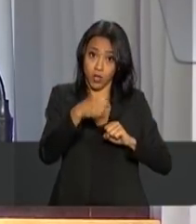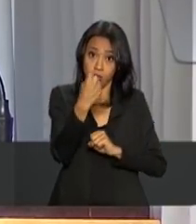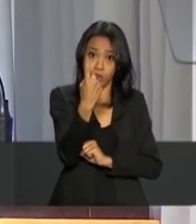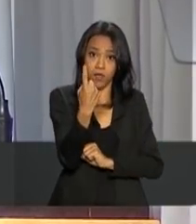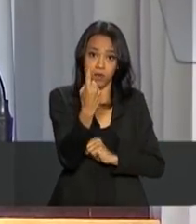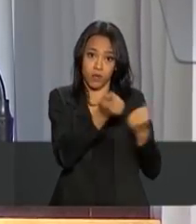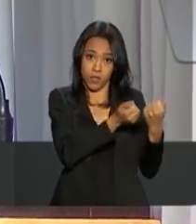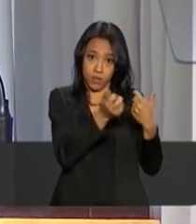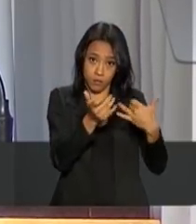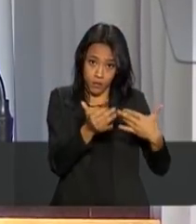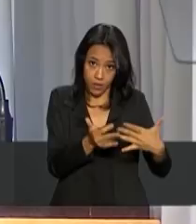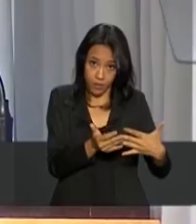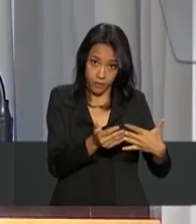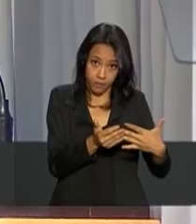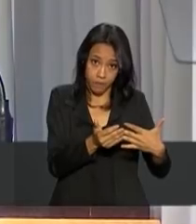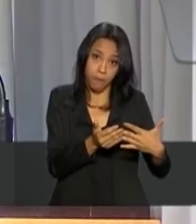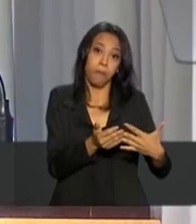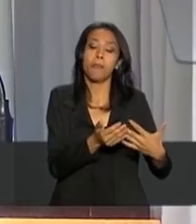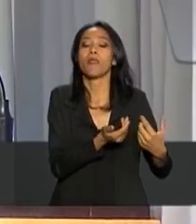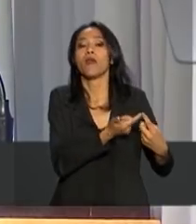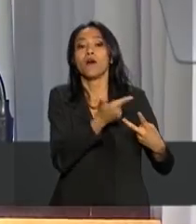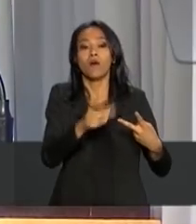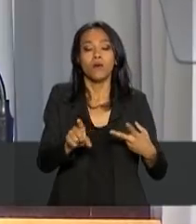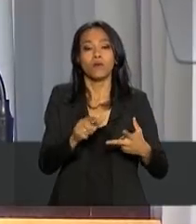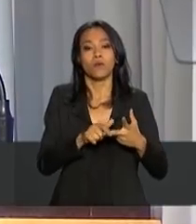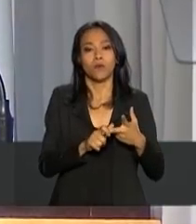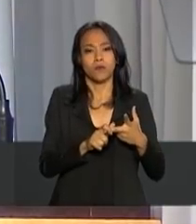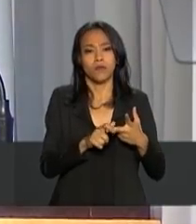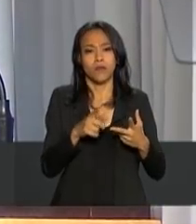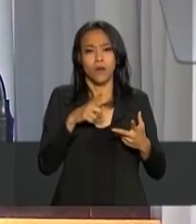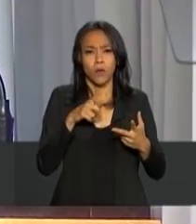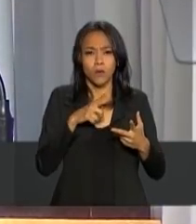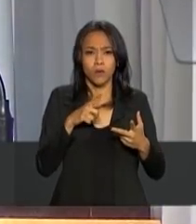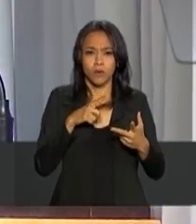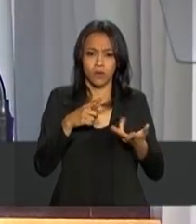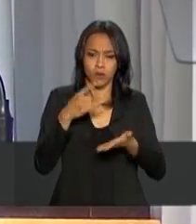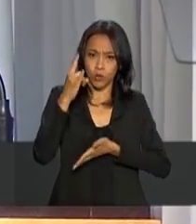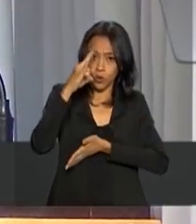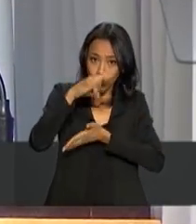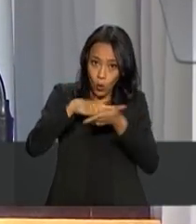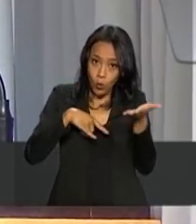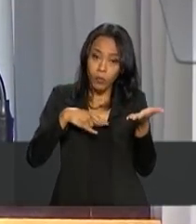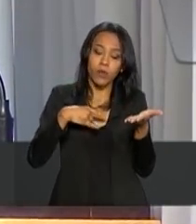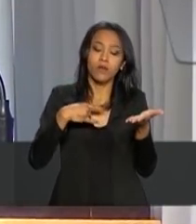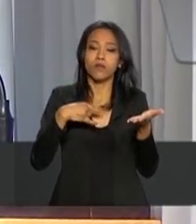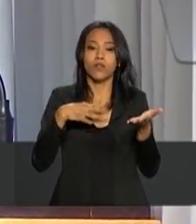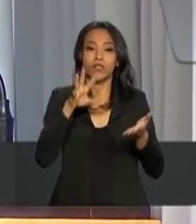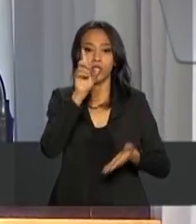1º, do artigo, parágrafo 2º. Os tratados de direitos humanos que forem